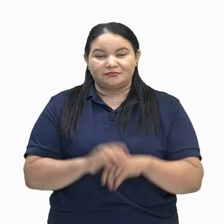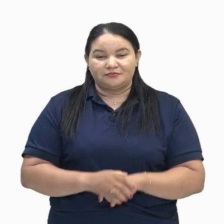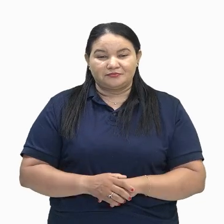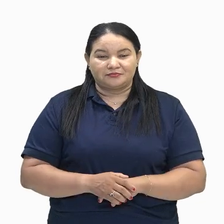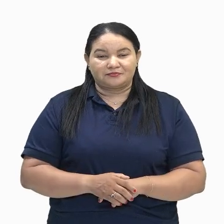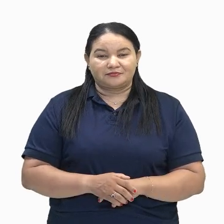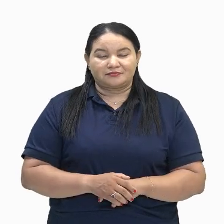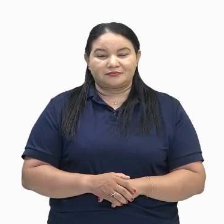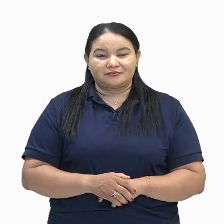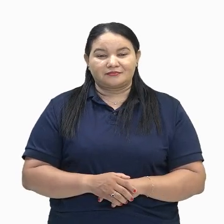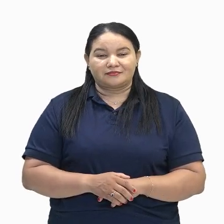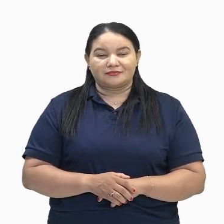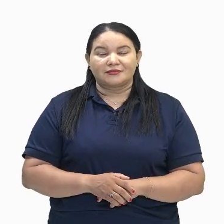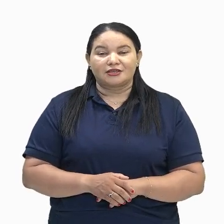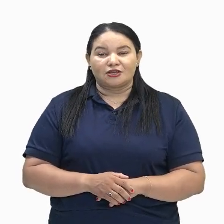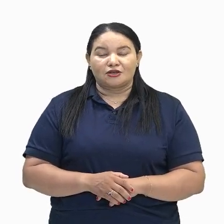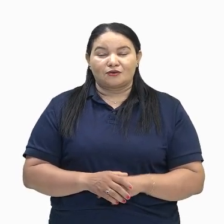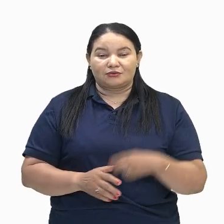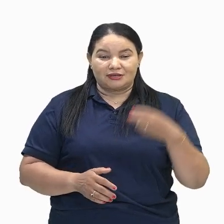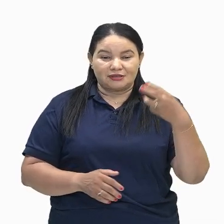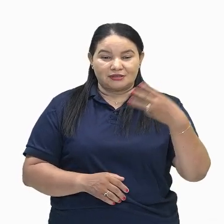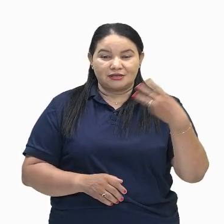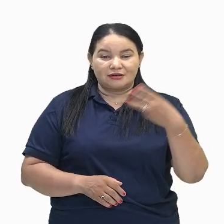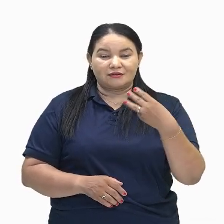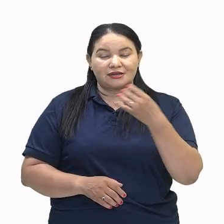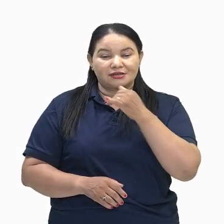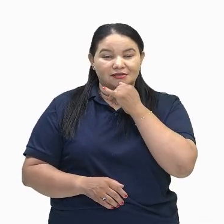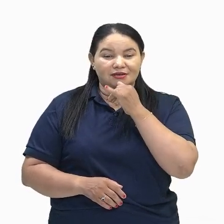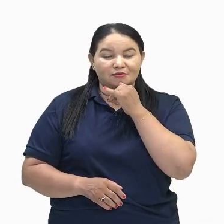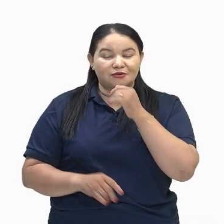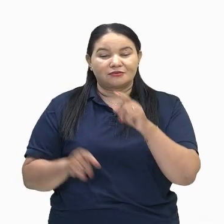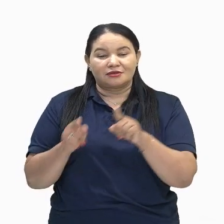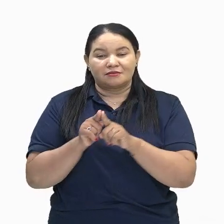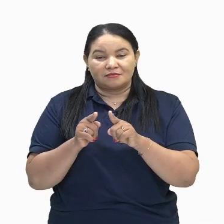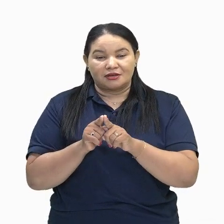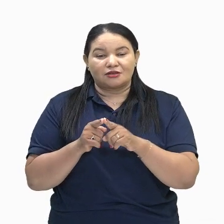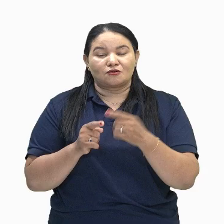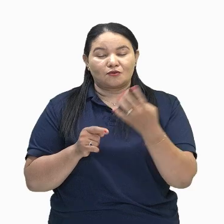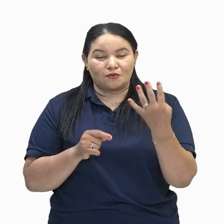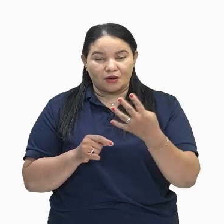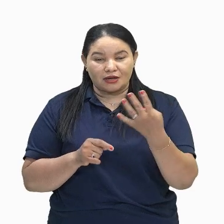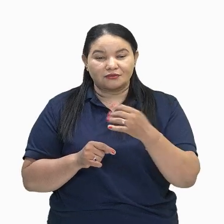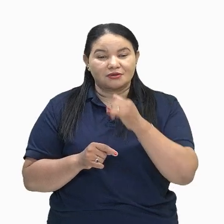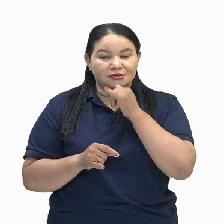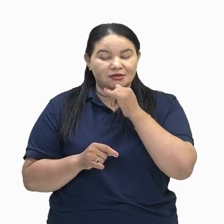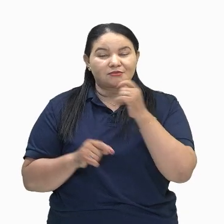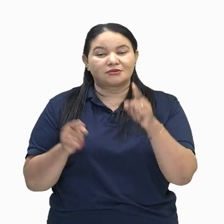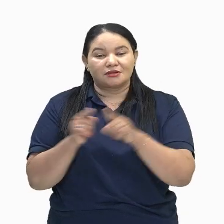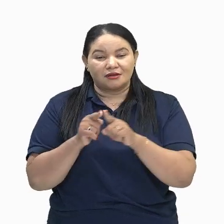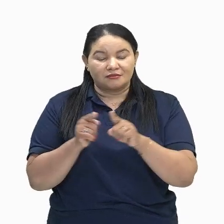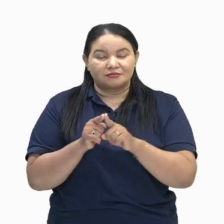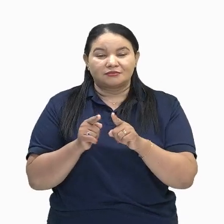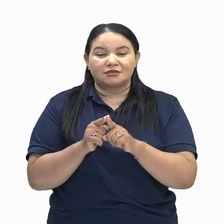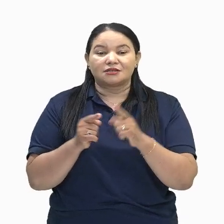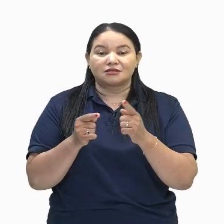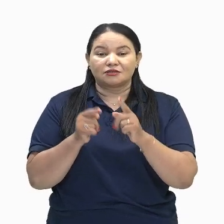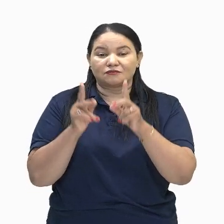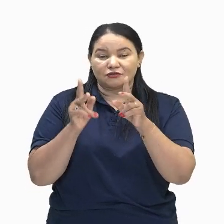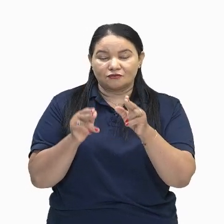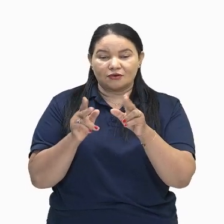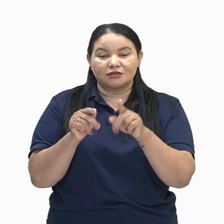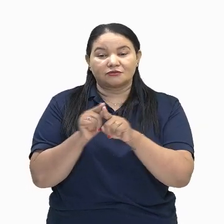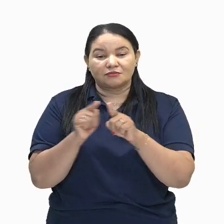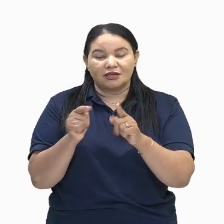A terceira exemplo, em relação à quarta, é a mesma informação, porém escritas de forma diferente,